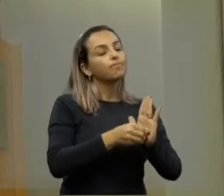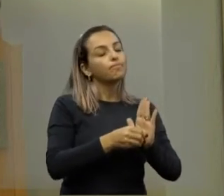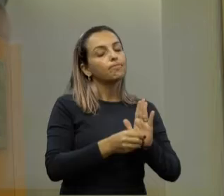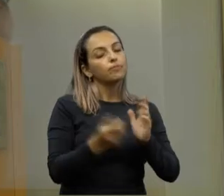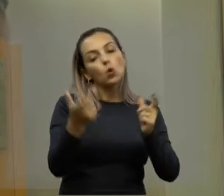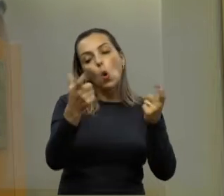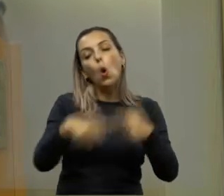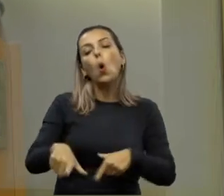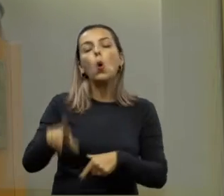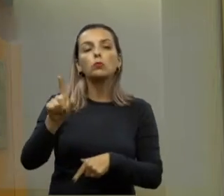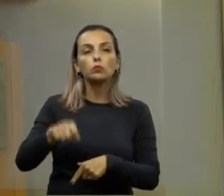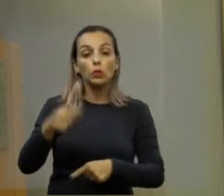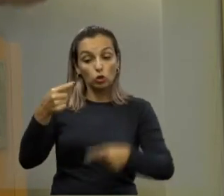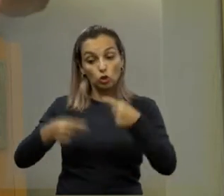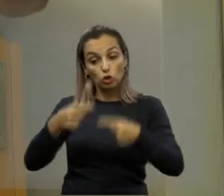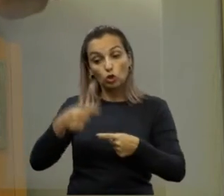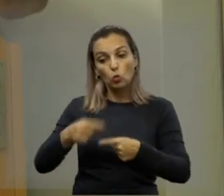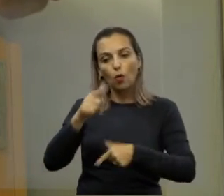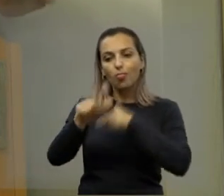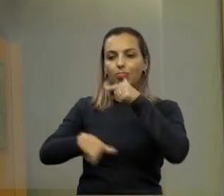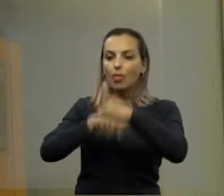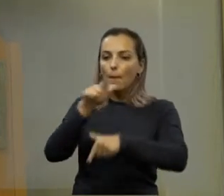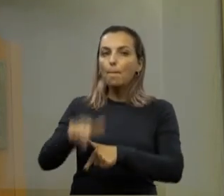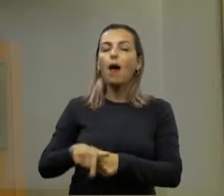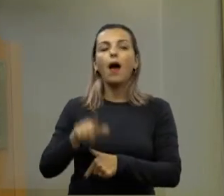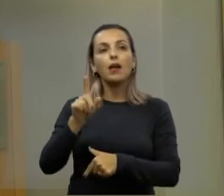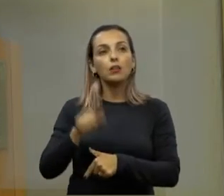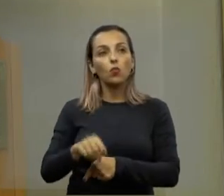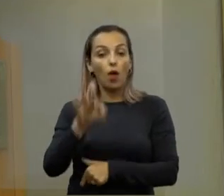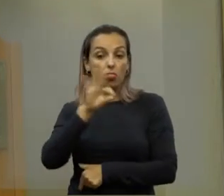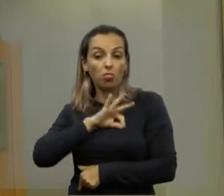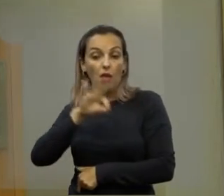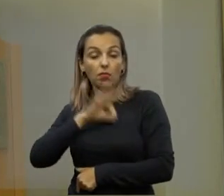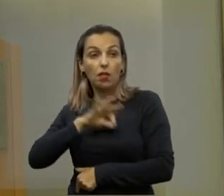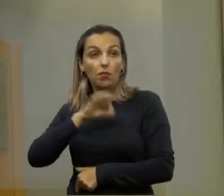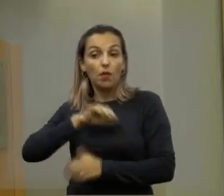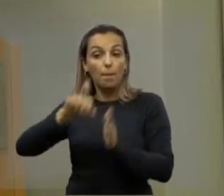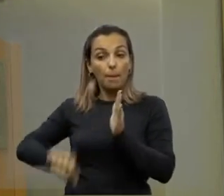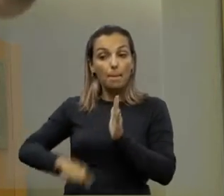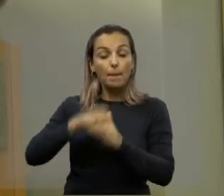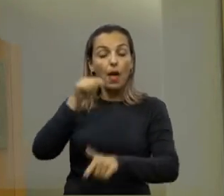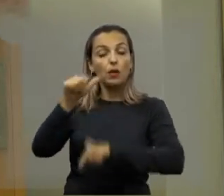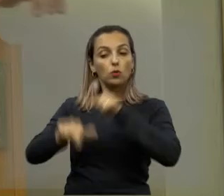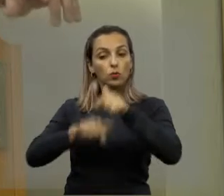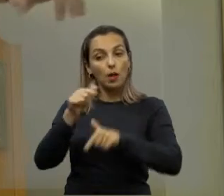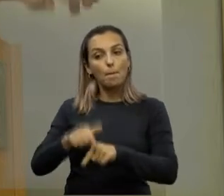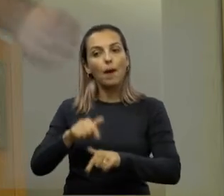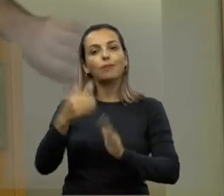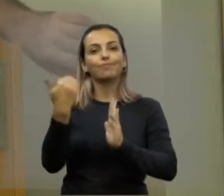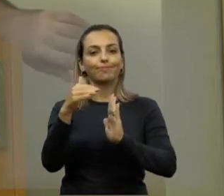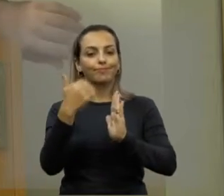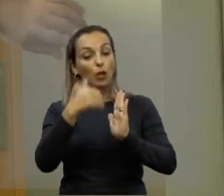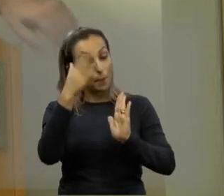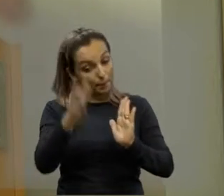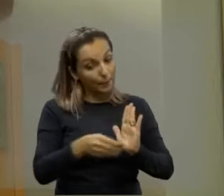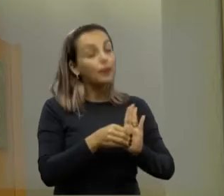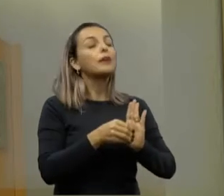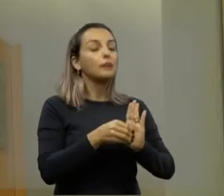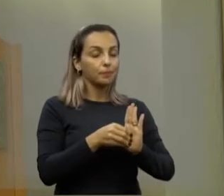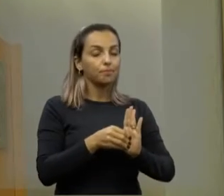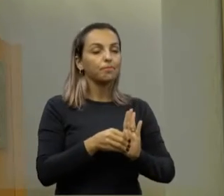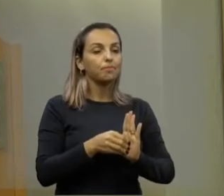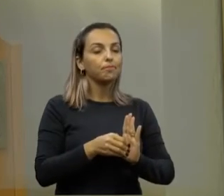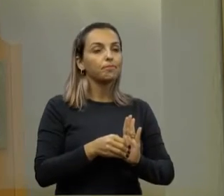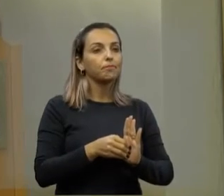outros interessa mais o debate da empregabilidade de emprego da renda do seu primeiro emprego do mercado de trabalho está posto também no plano Municipal